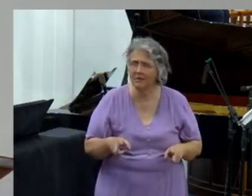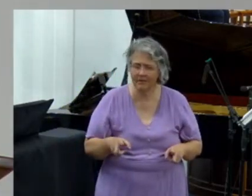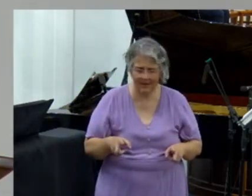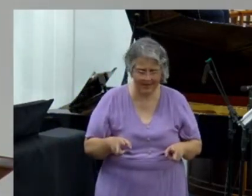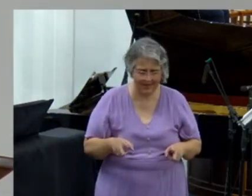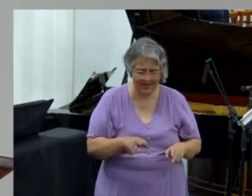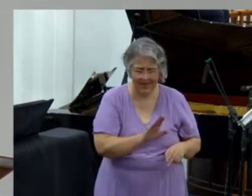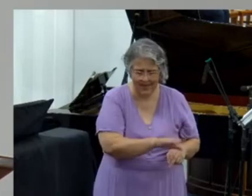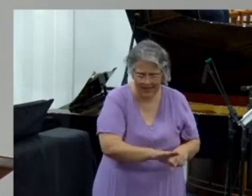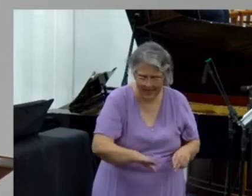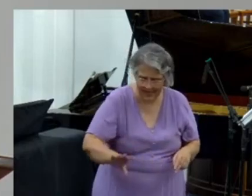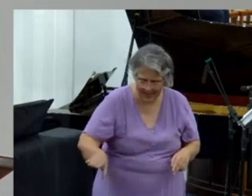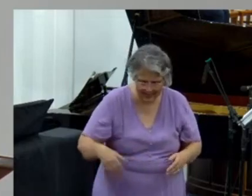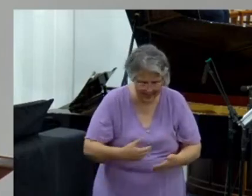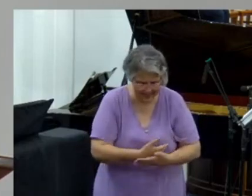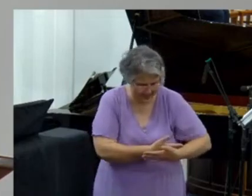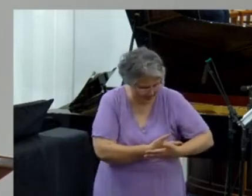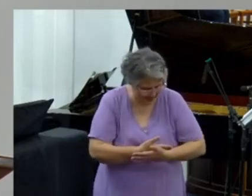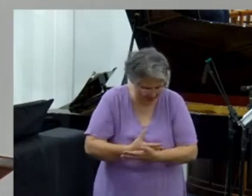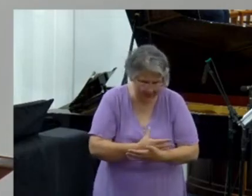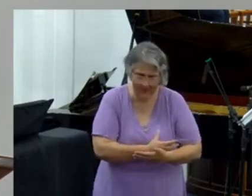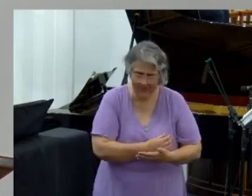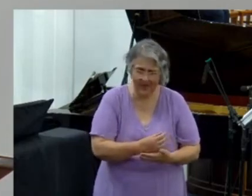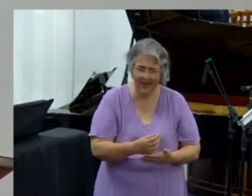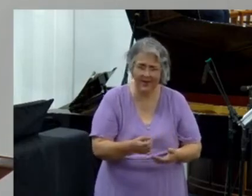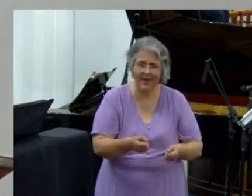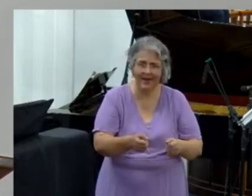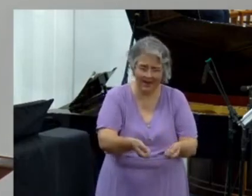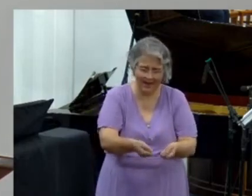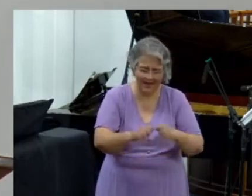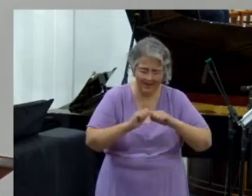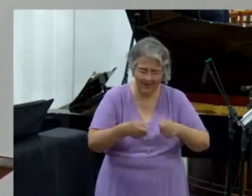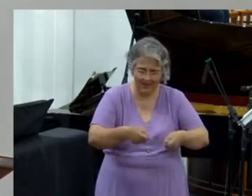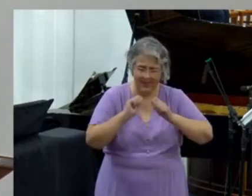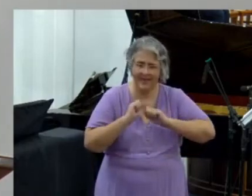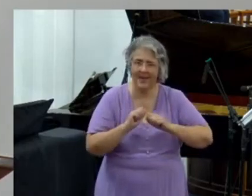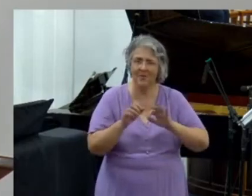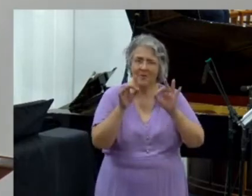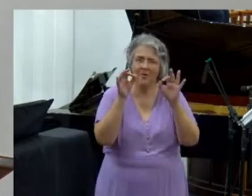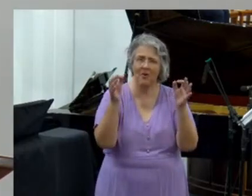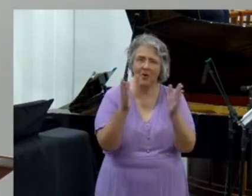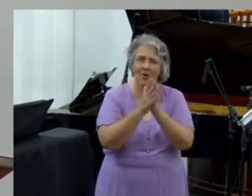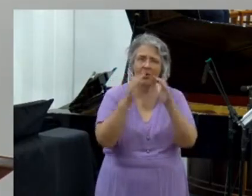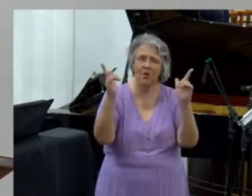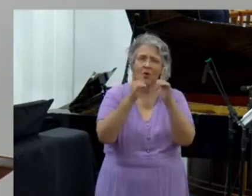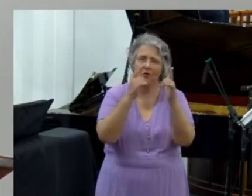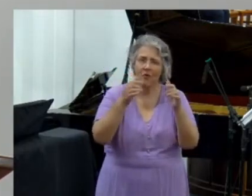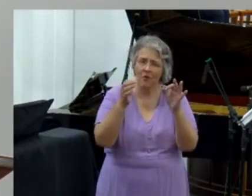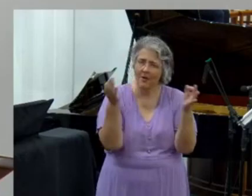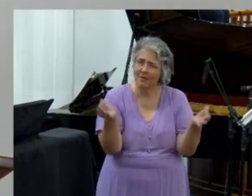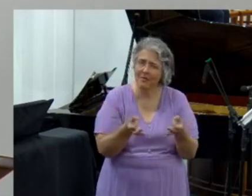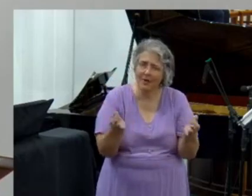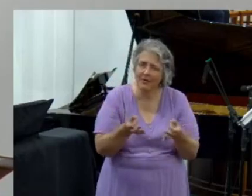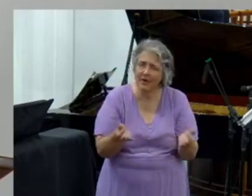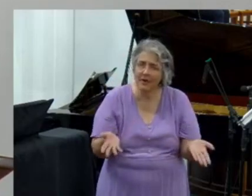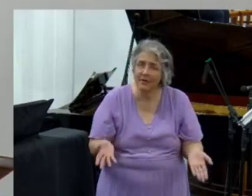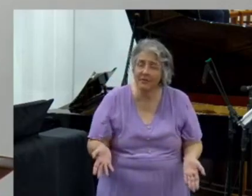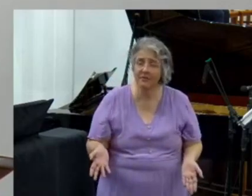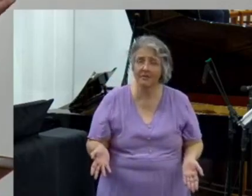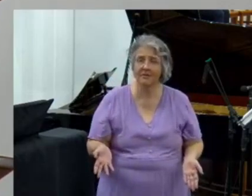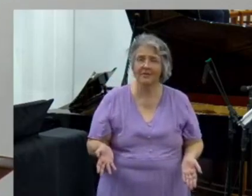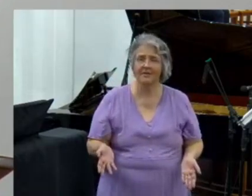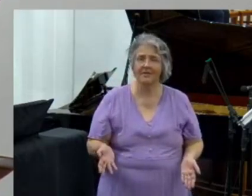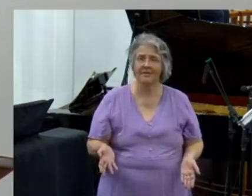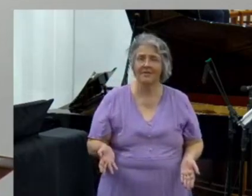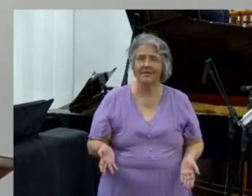crianças de peito tiraste o perfeito louvor? Quem que tira o perfeito louvor da